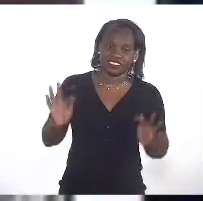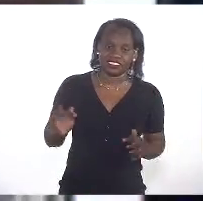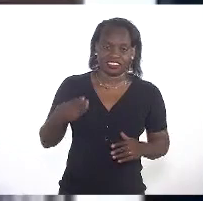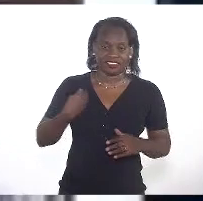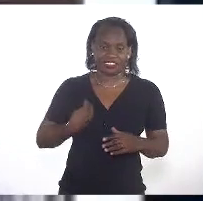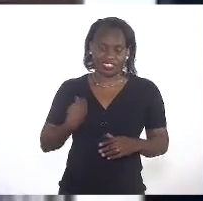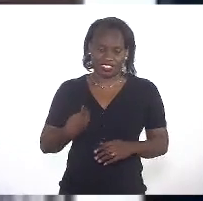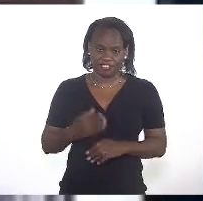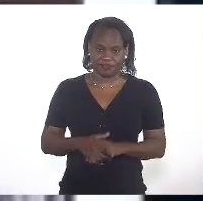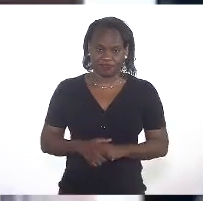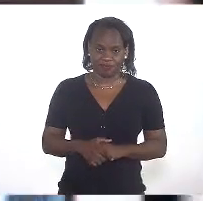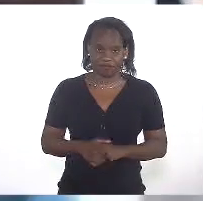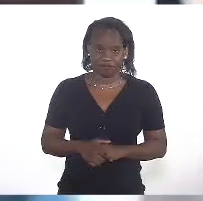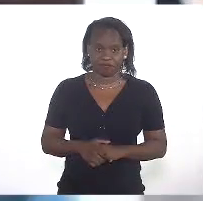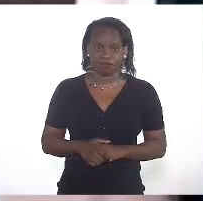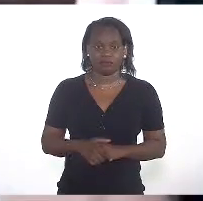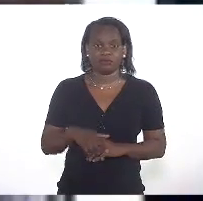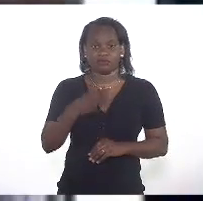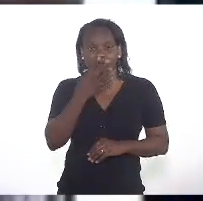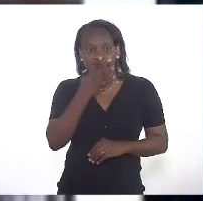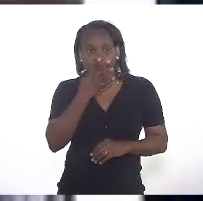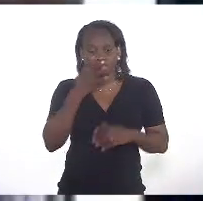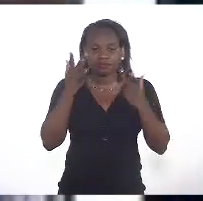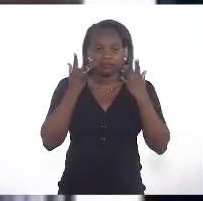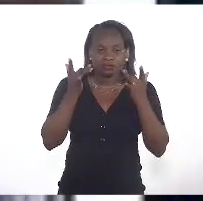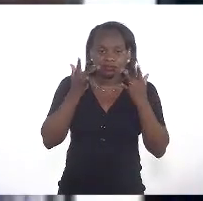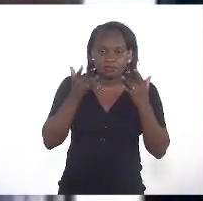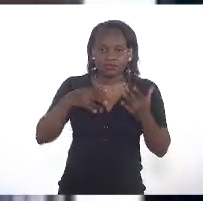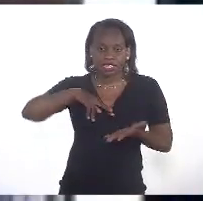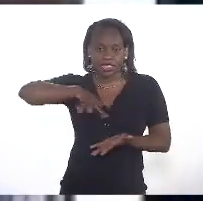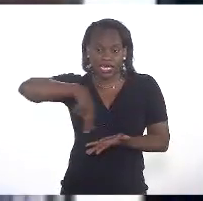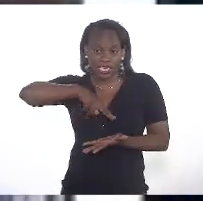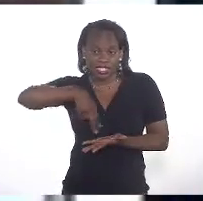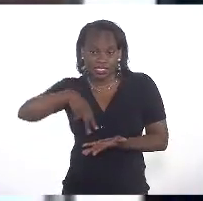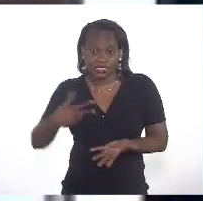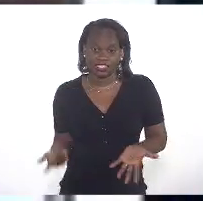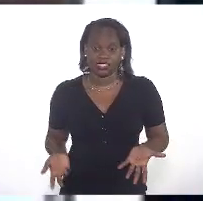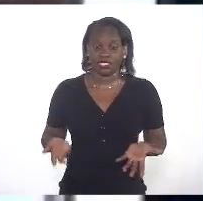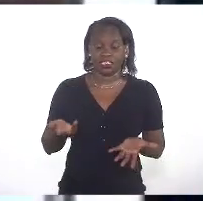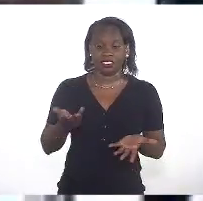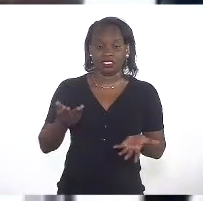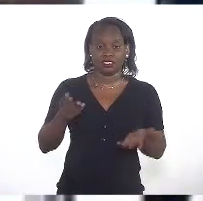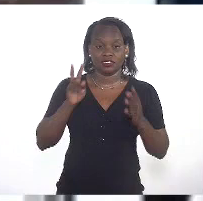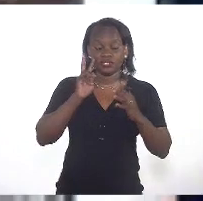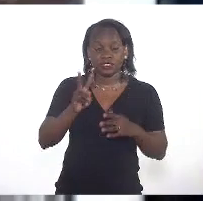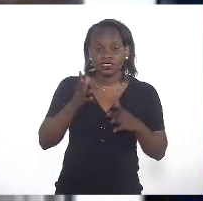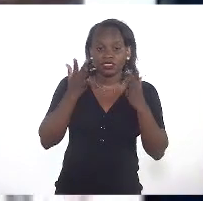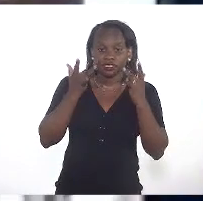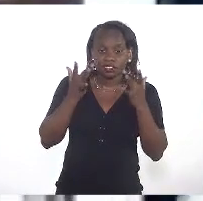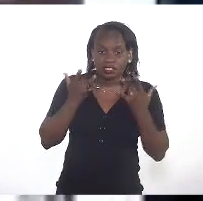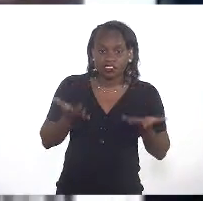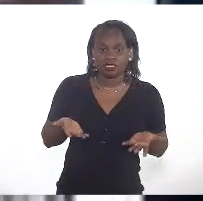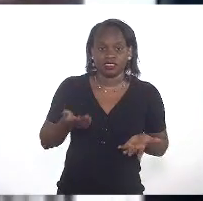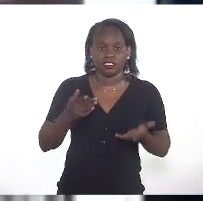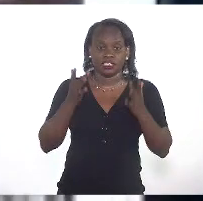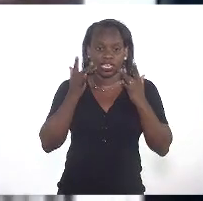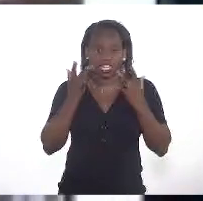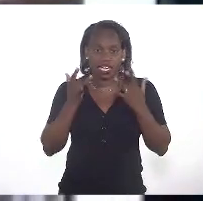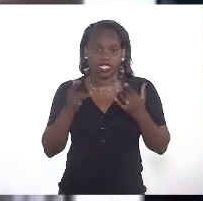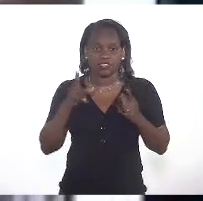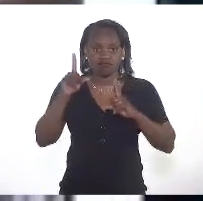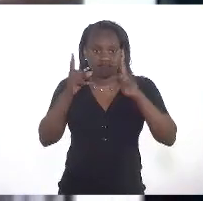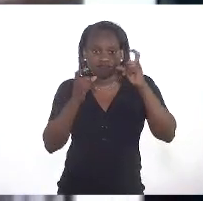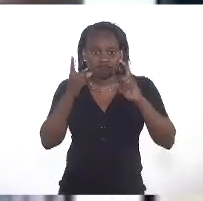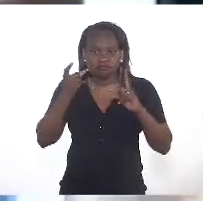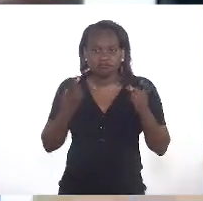nossas vidas. Ao assistir um espetáculo de dança, a um espetáculo, uma peça de